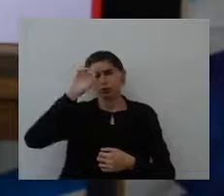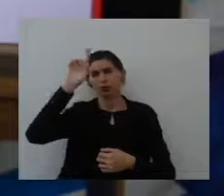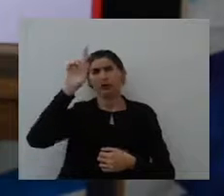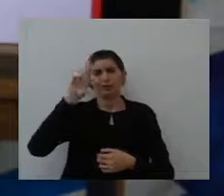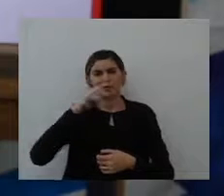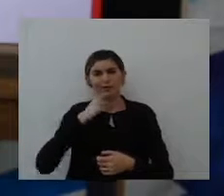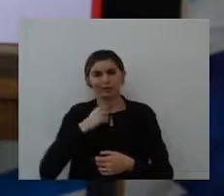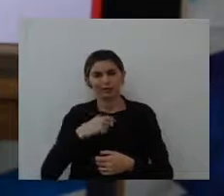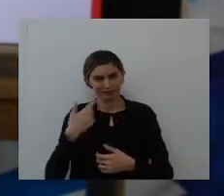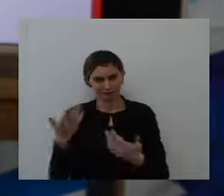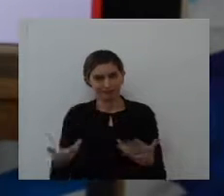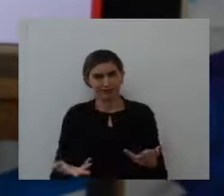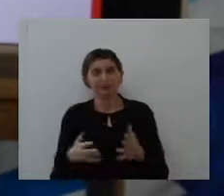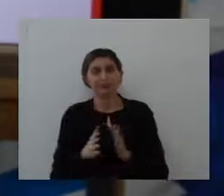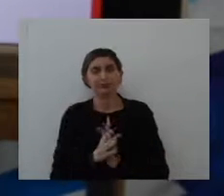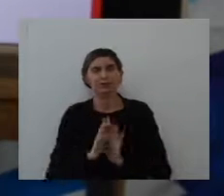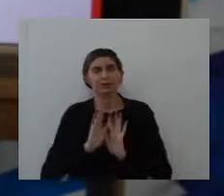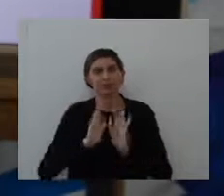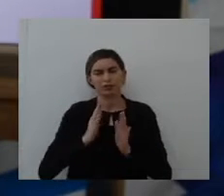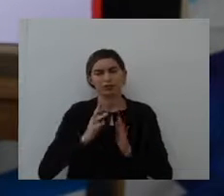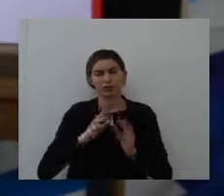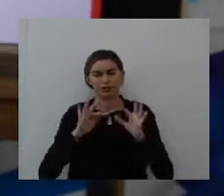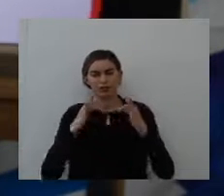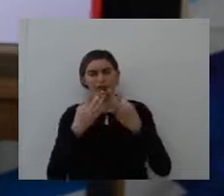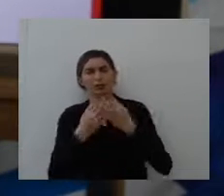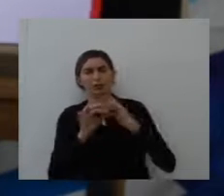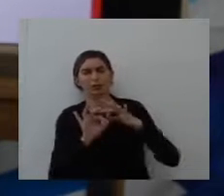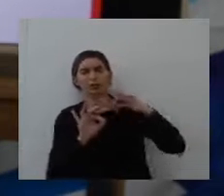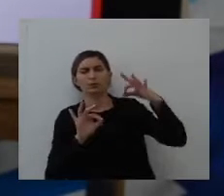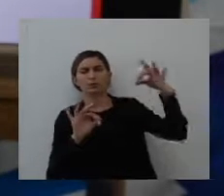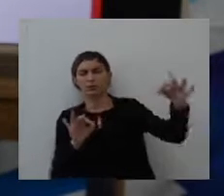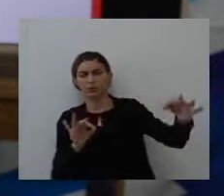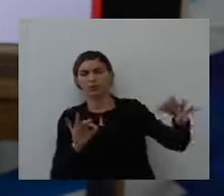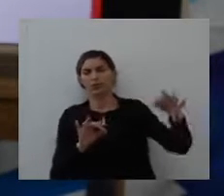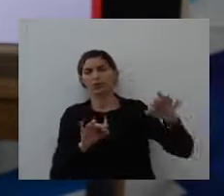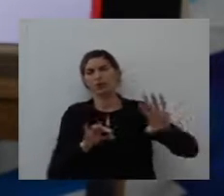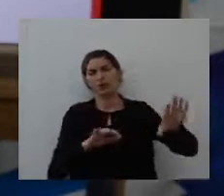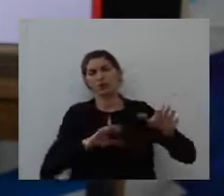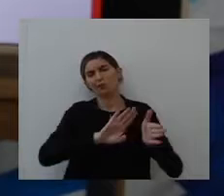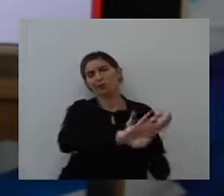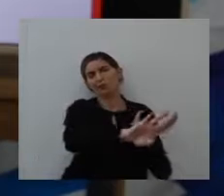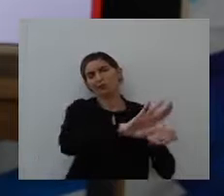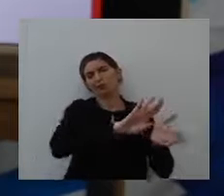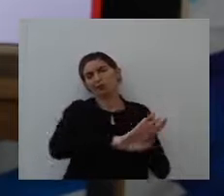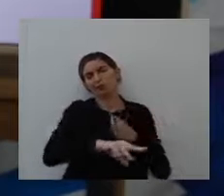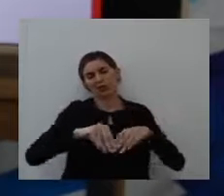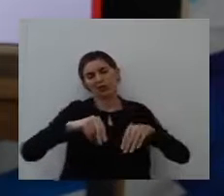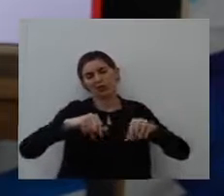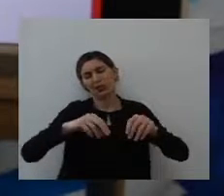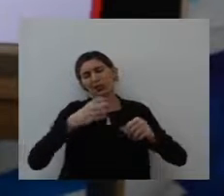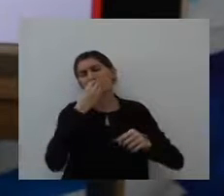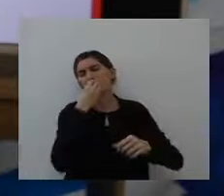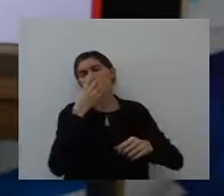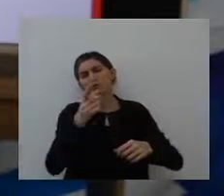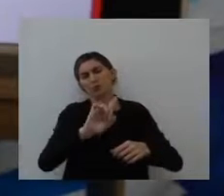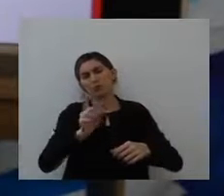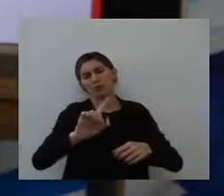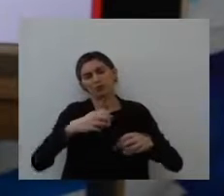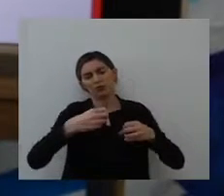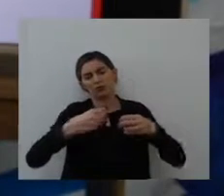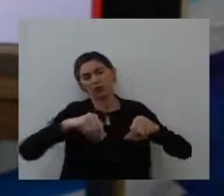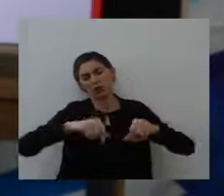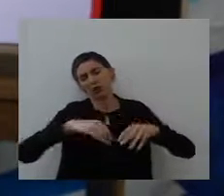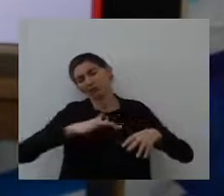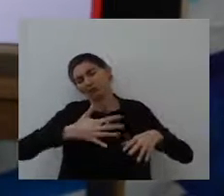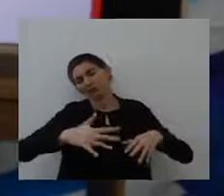Tá bem? Então, já os parentes mais distantes ficavam com o resto das terras, as terras menos produtivas.